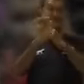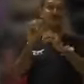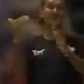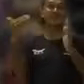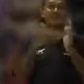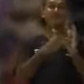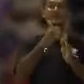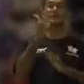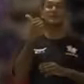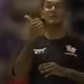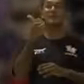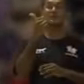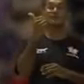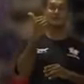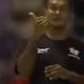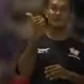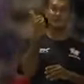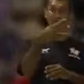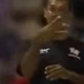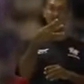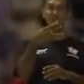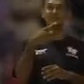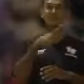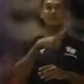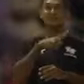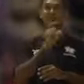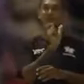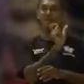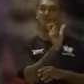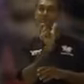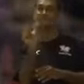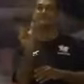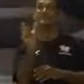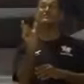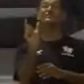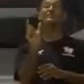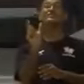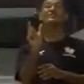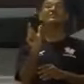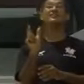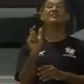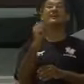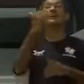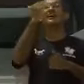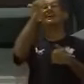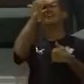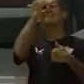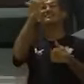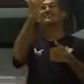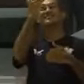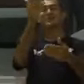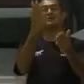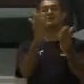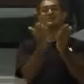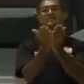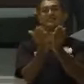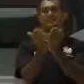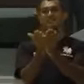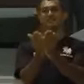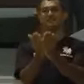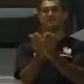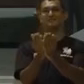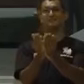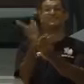13, nós vemos uma expressão de gratidão de Paulo aos crentes